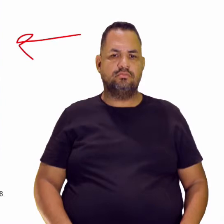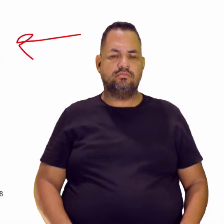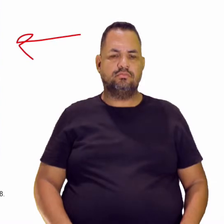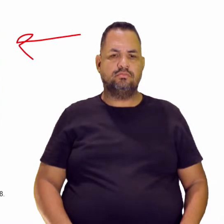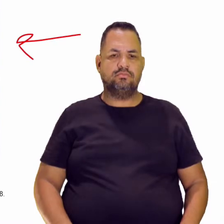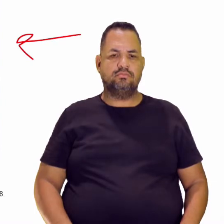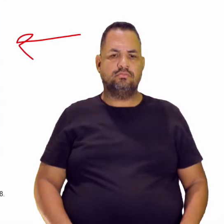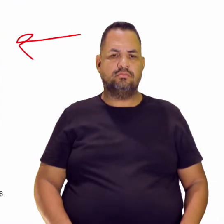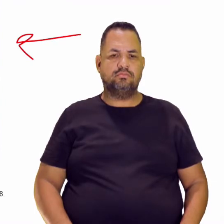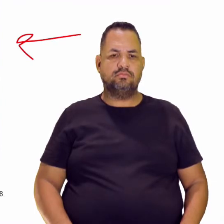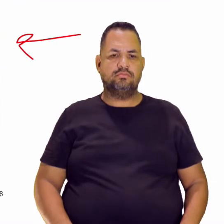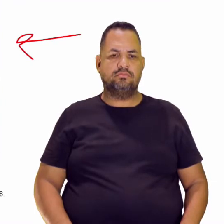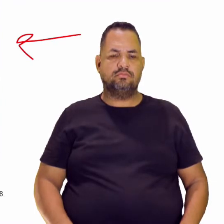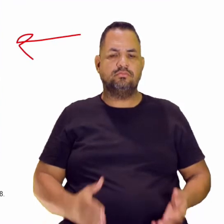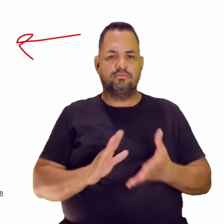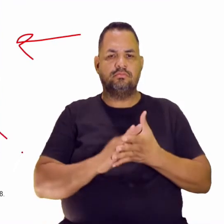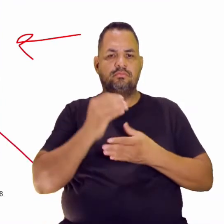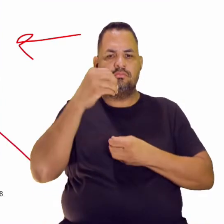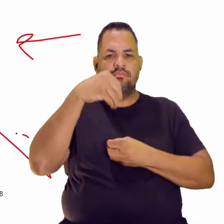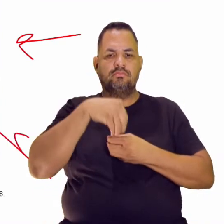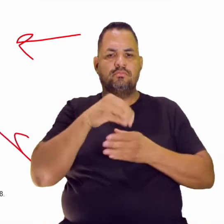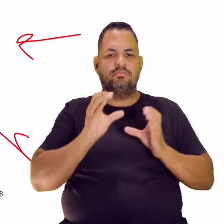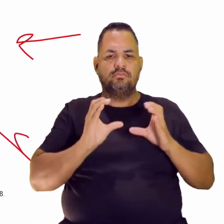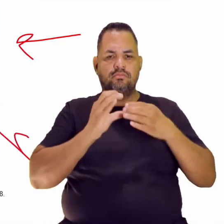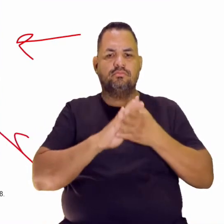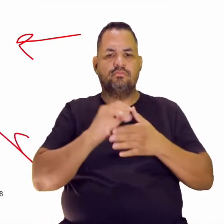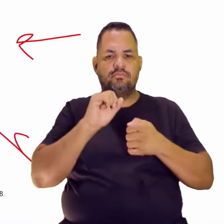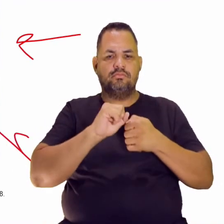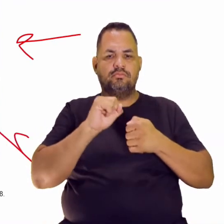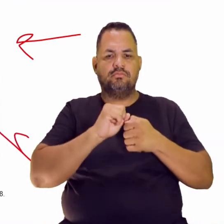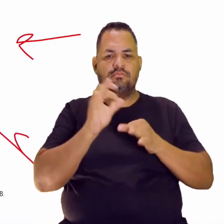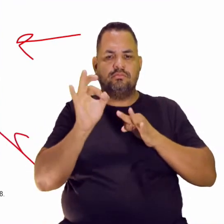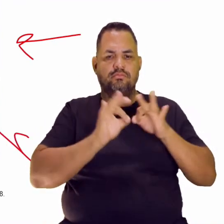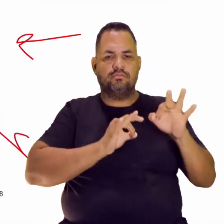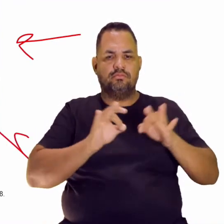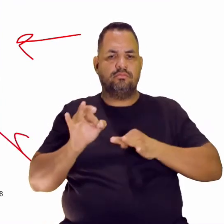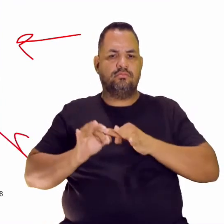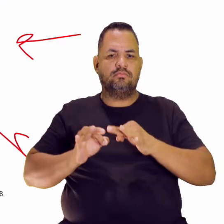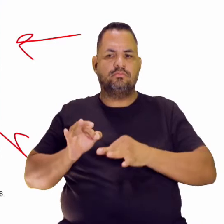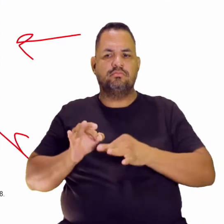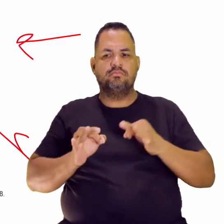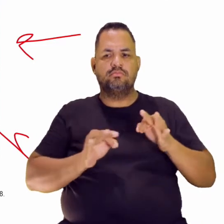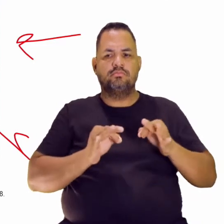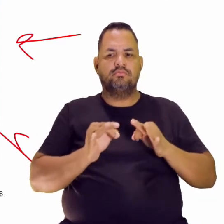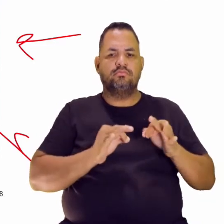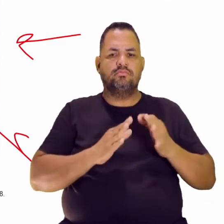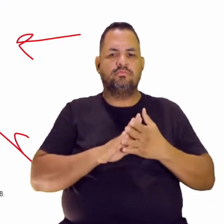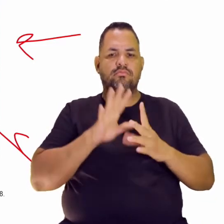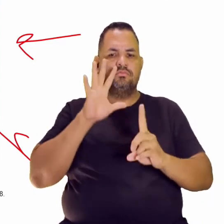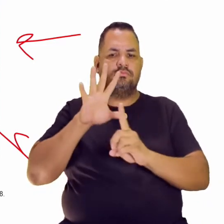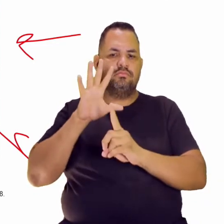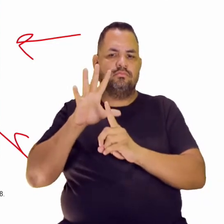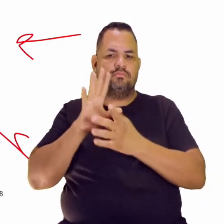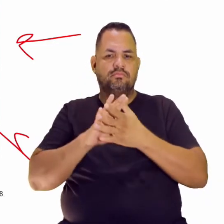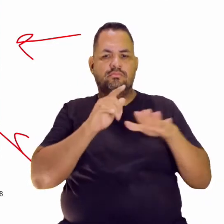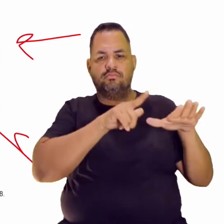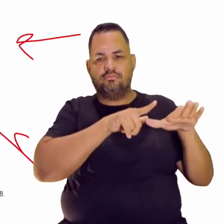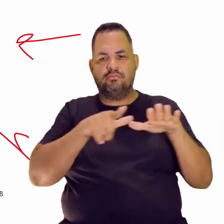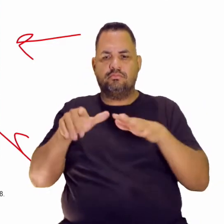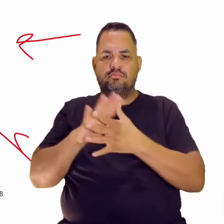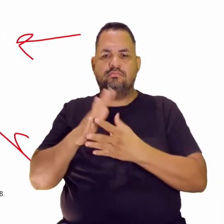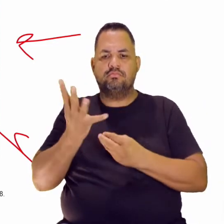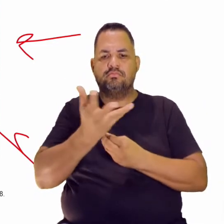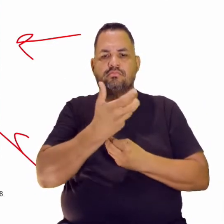que fizeram parte, que organizaram, né, que foram bastante influentes nessa Semana de Arte